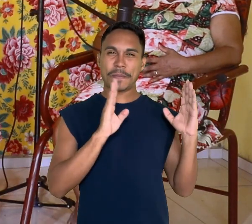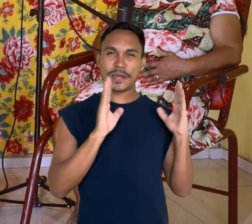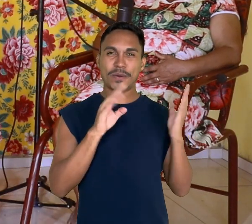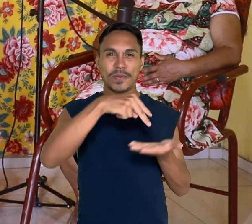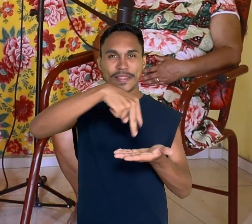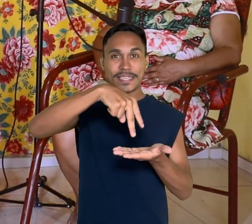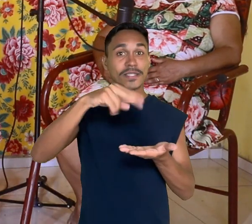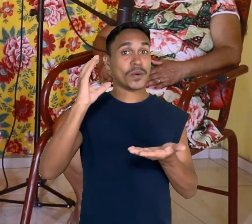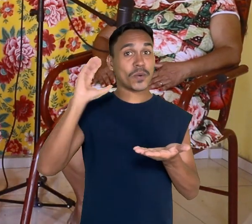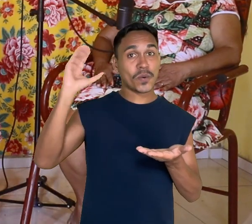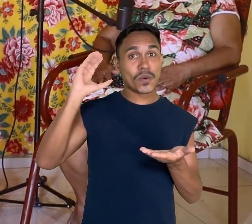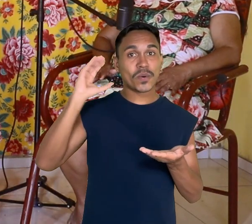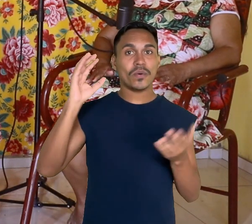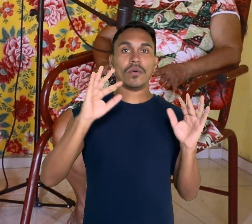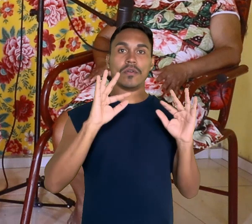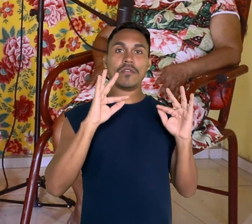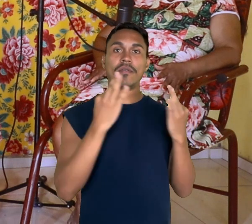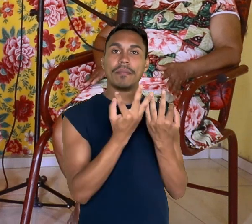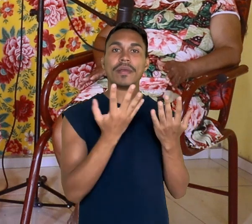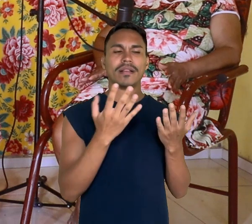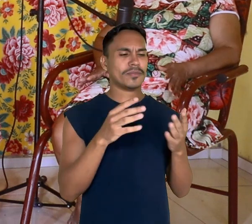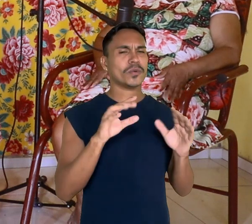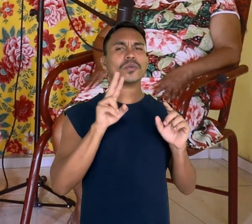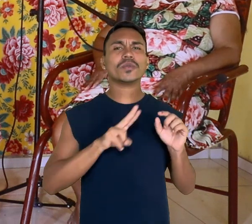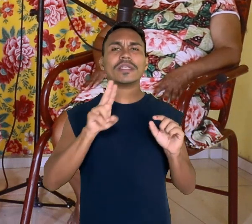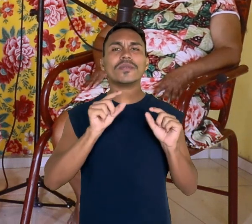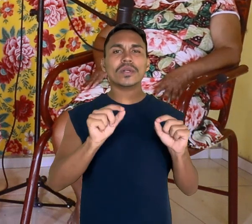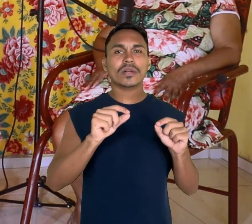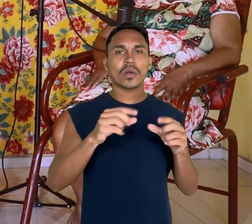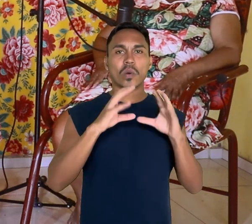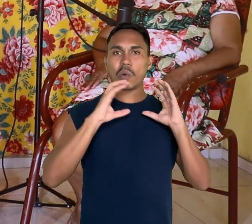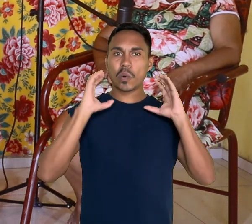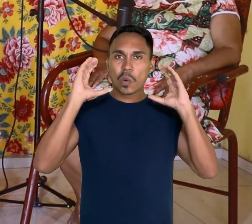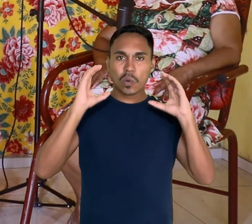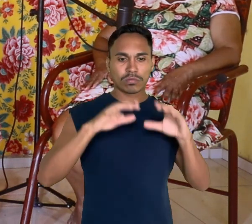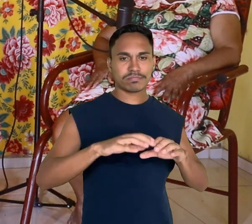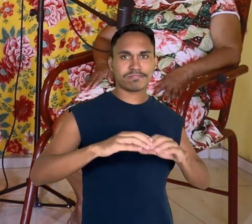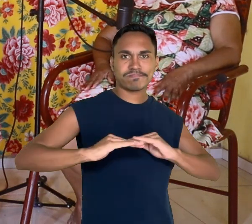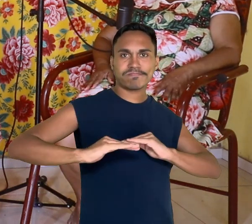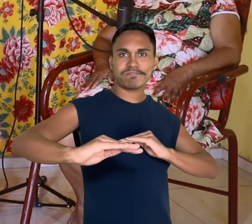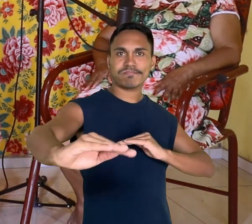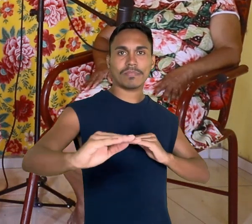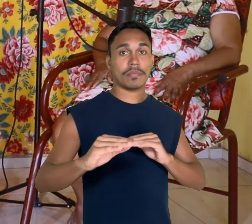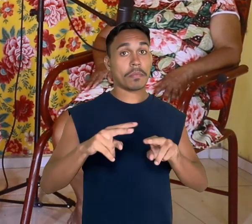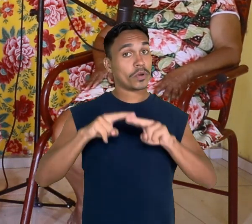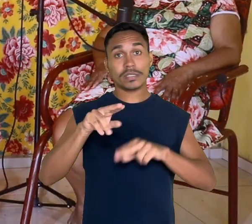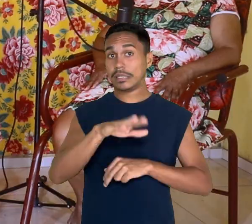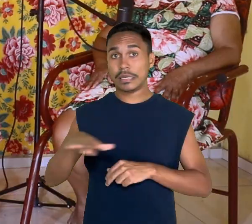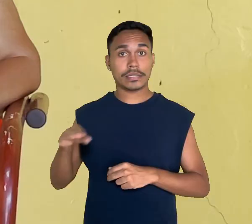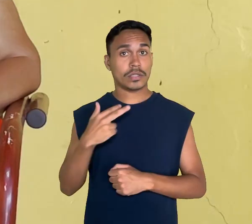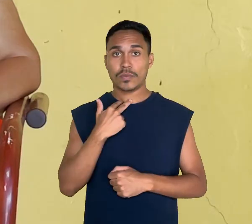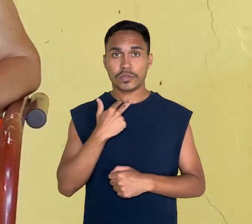do coco, na nossa família, era para fazer os pisos das casas. Então as crianças não podiam participar. E